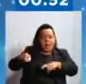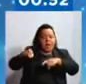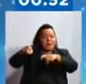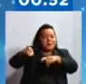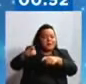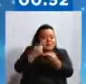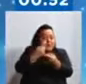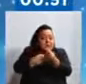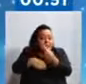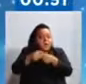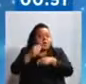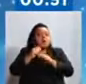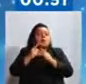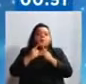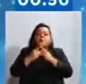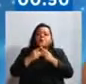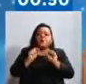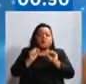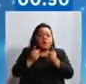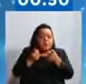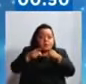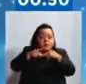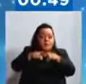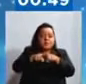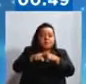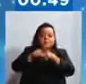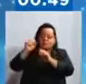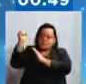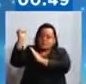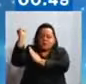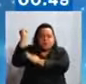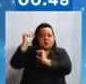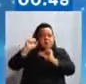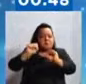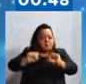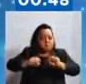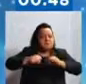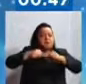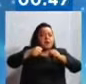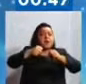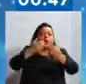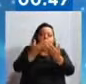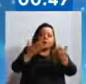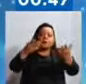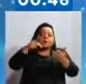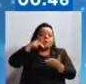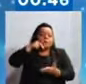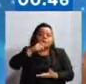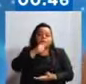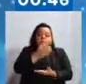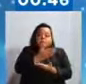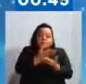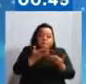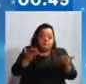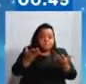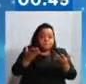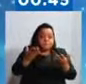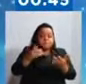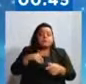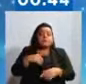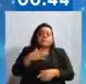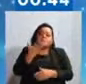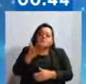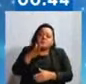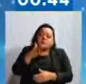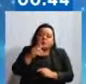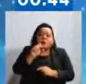Porque nós temos uma grande parceria, nós temos um grande potencial. Nós temos, em Porto Velho, 539 mil habitantes, só que no entorno dá em torno